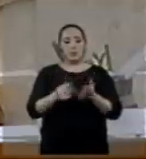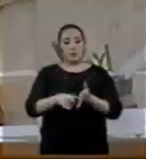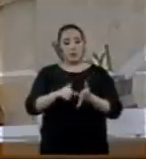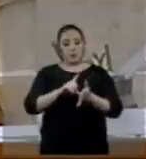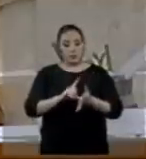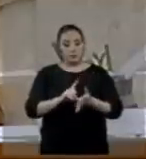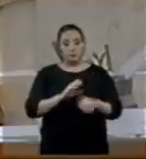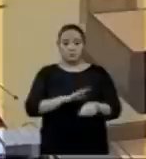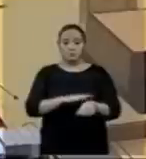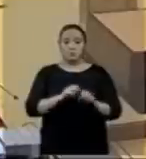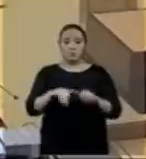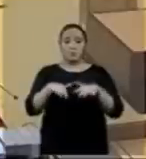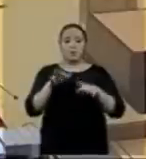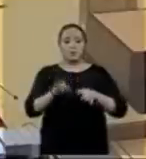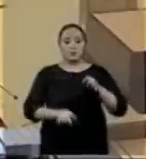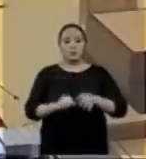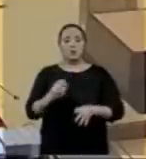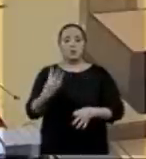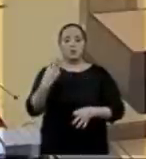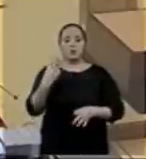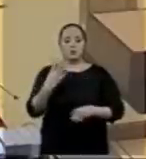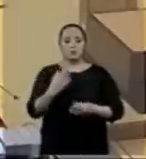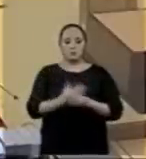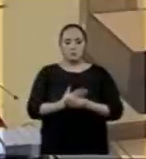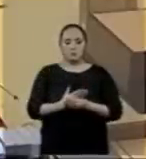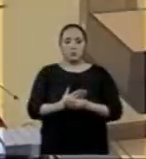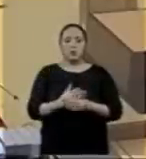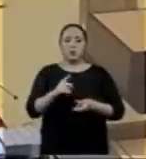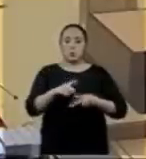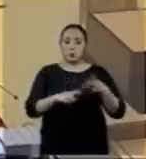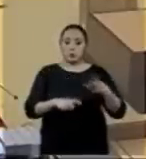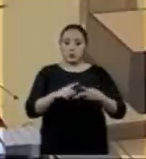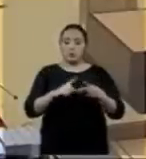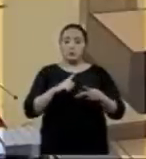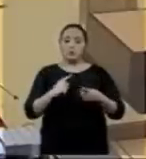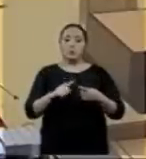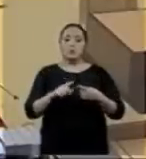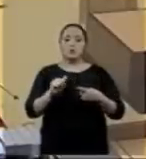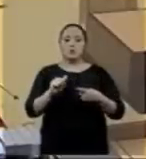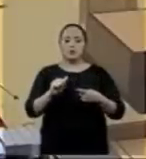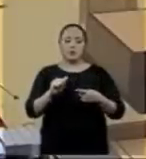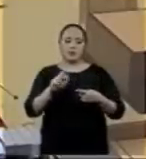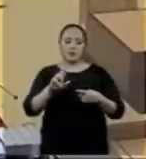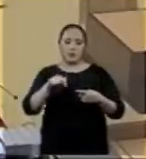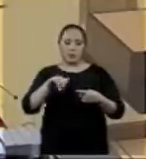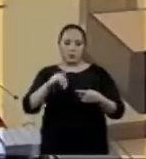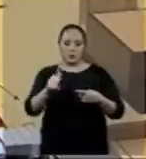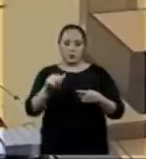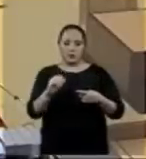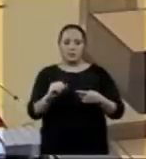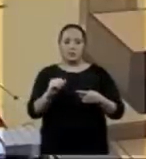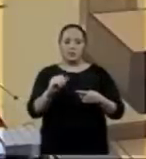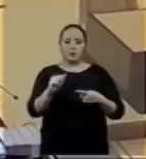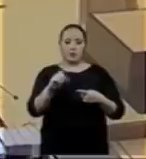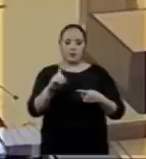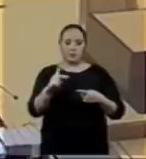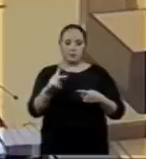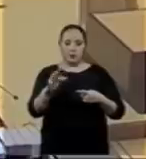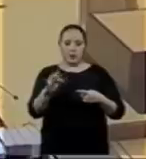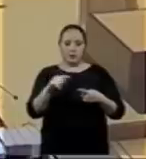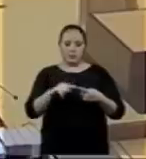Na ocasião, o plenário julgou 3 processos, dentre os quais uma arguição de descumprimento de preceito fundamental.